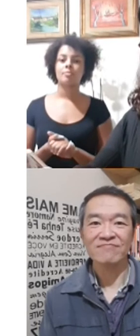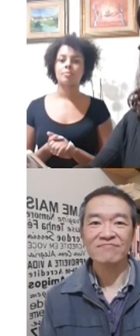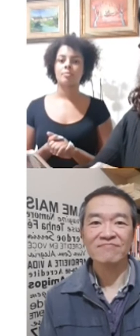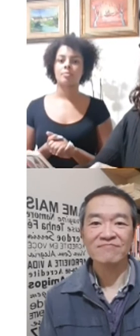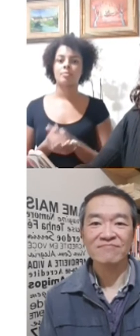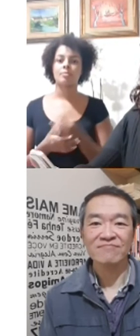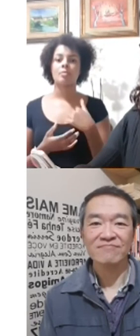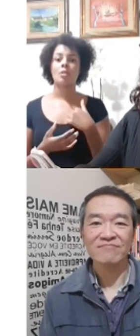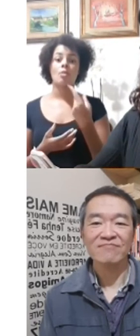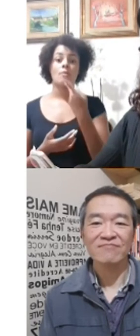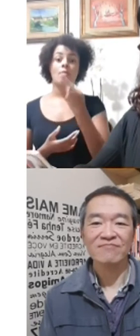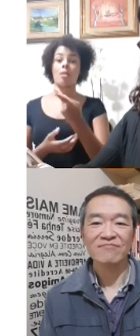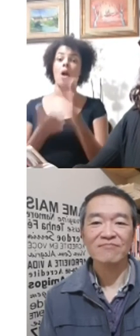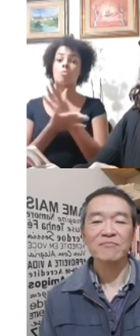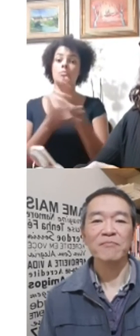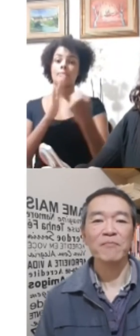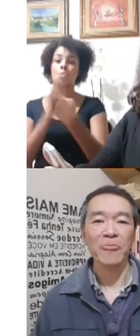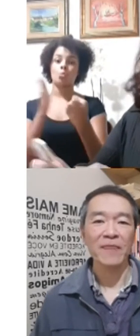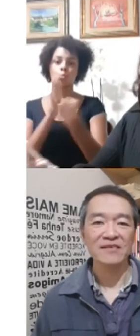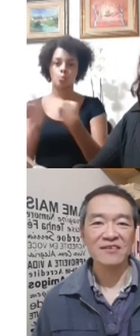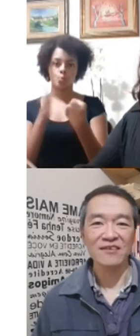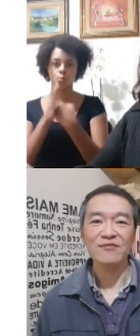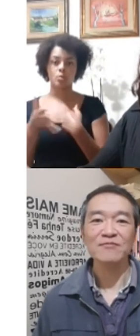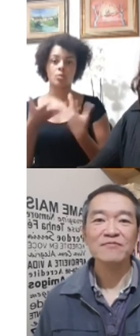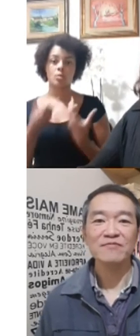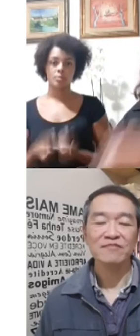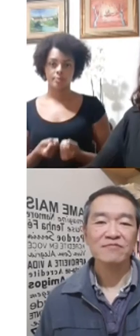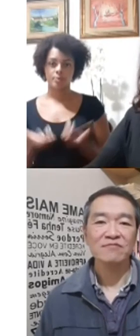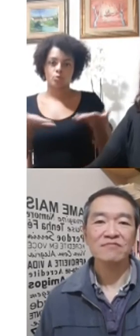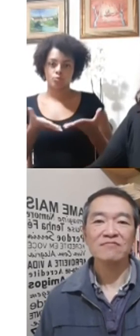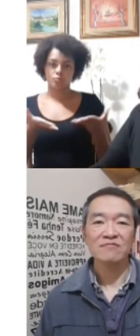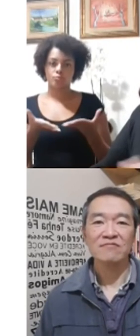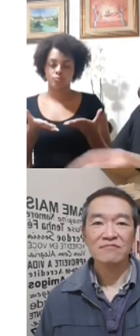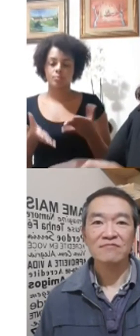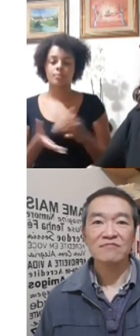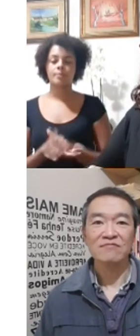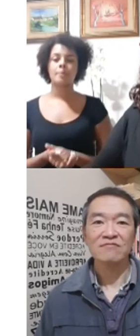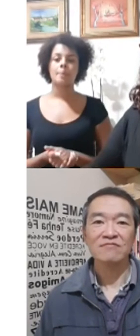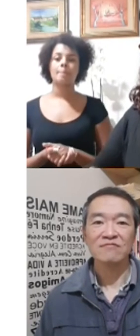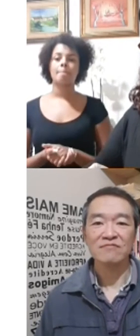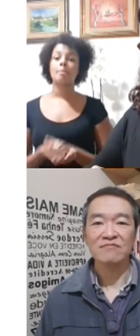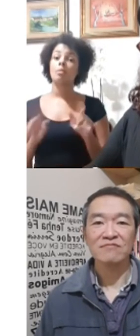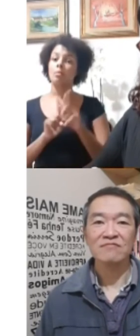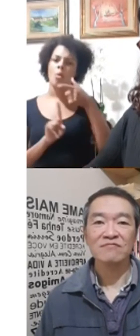algumas perguntas aqui que eu recebi. Durante o Certo. dia e até dias anteriores,